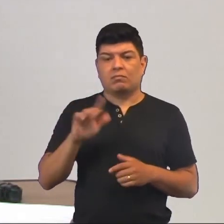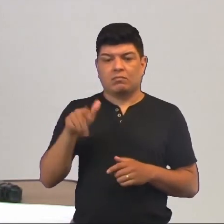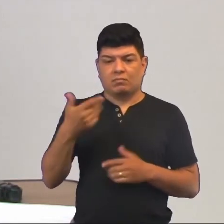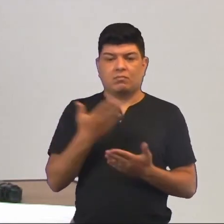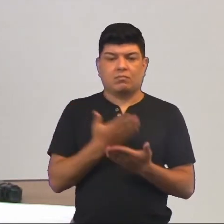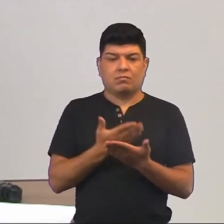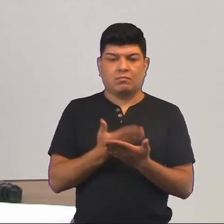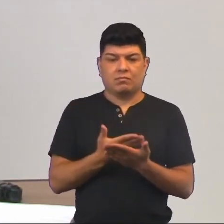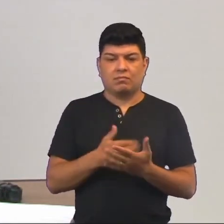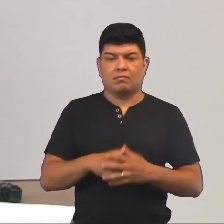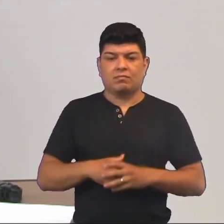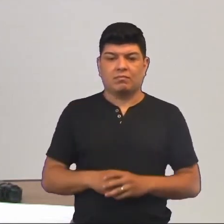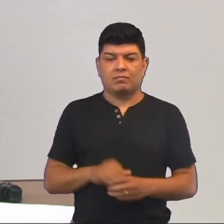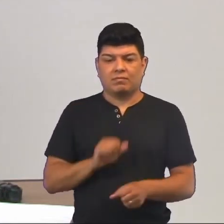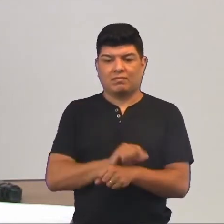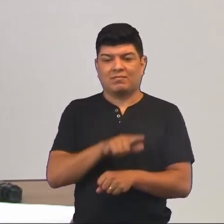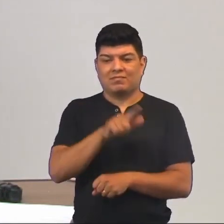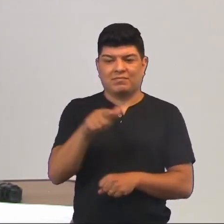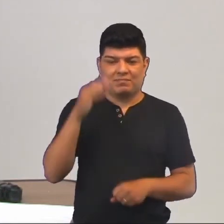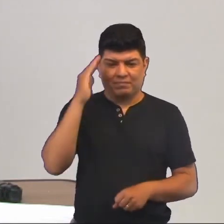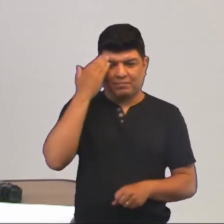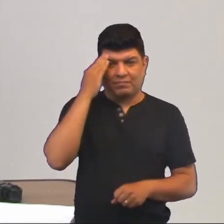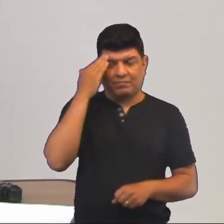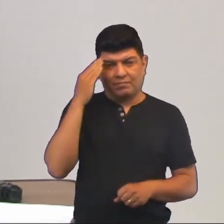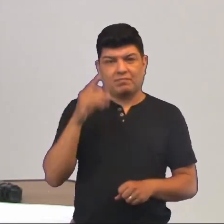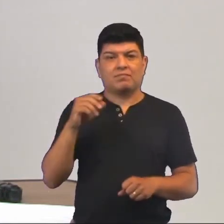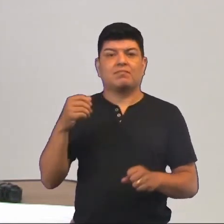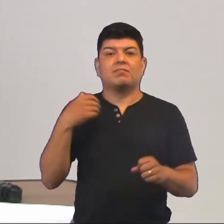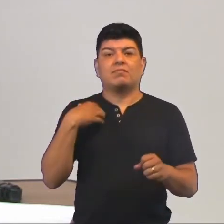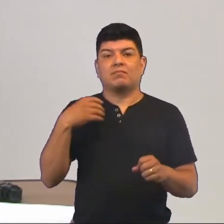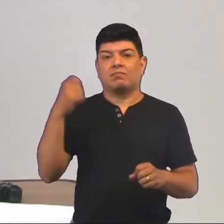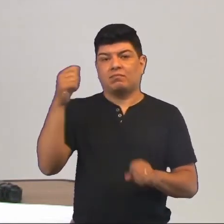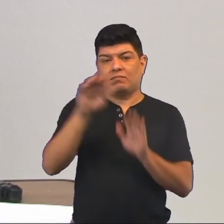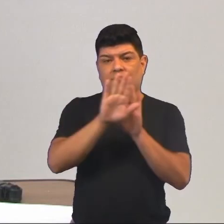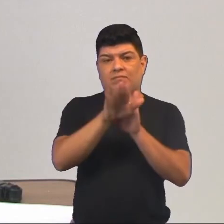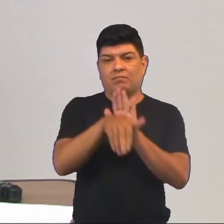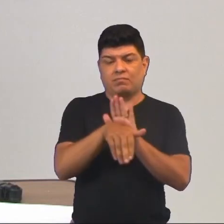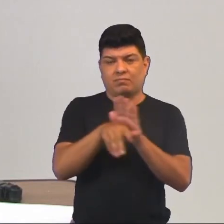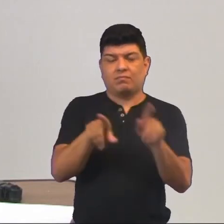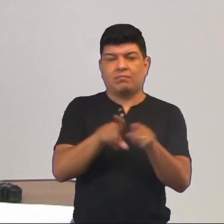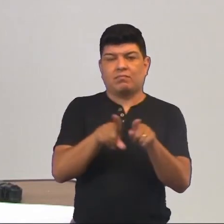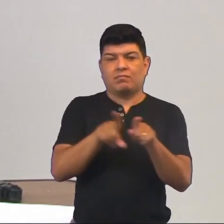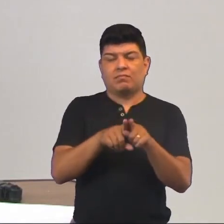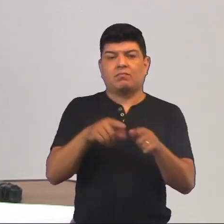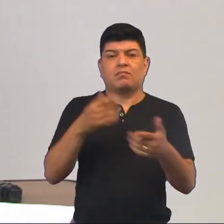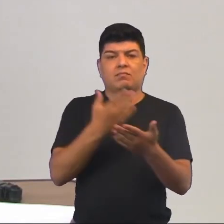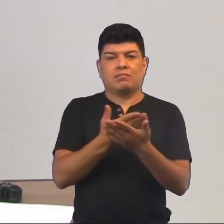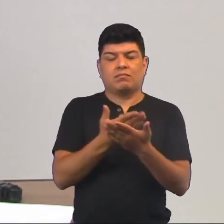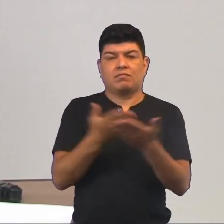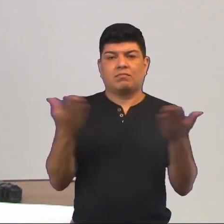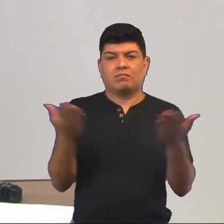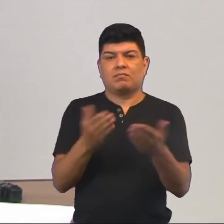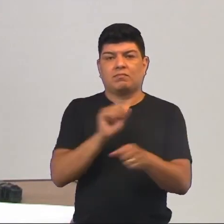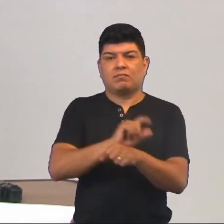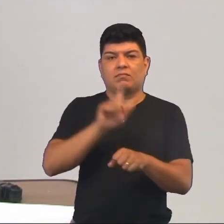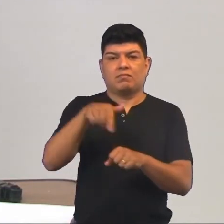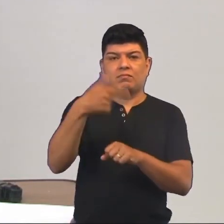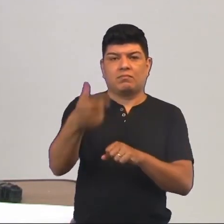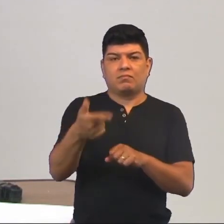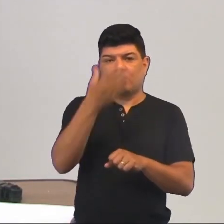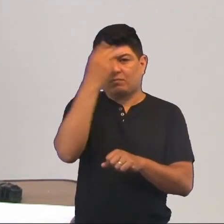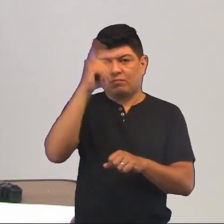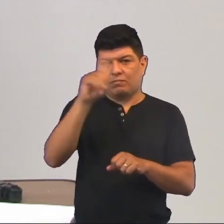na próxima aula, tá bom? Eu espero que você tenha compreendido sobre a projeção de sombra e vara de gnomo que nós trabalhamos hoje. E te aguardo na